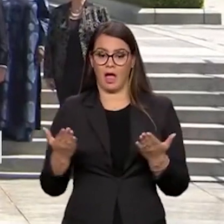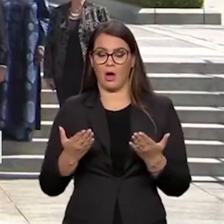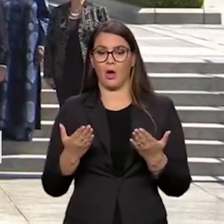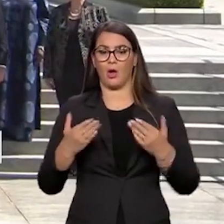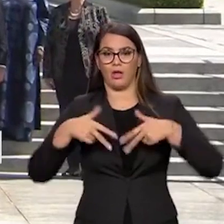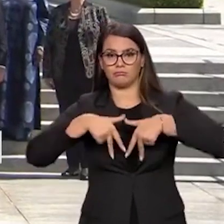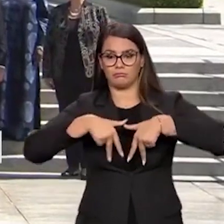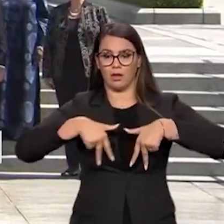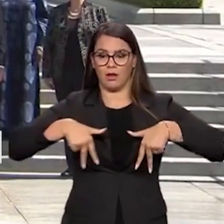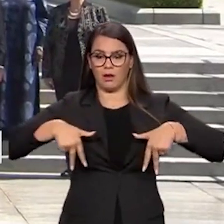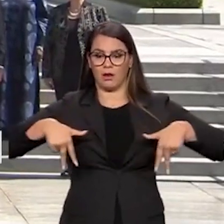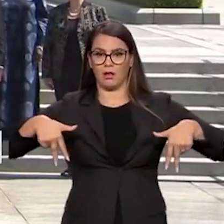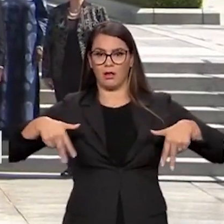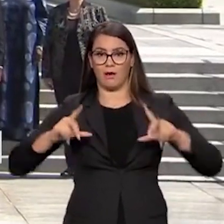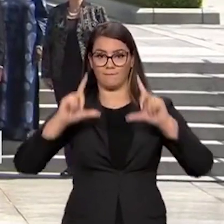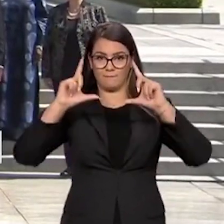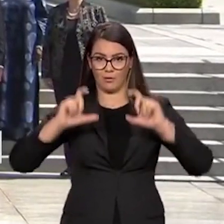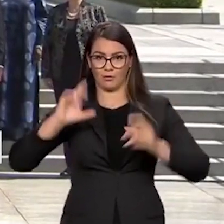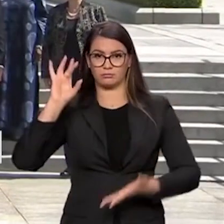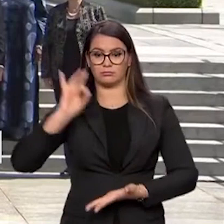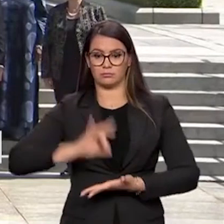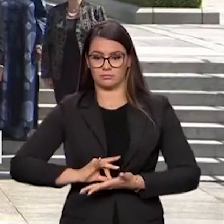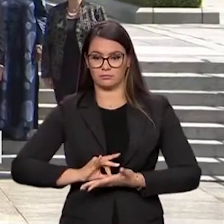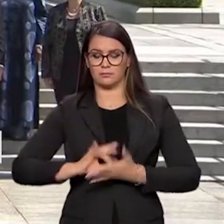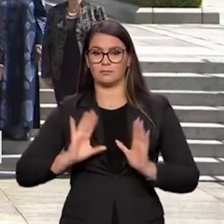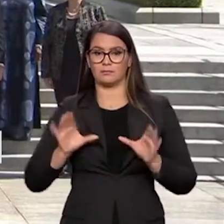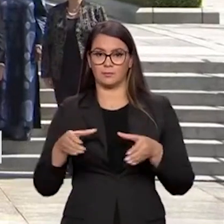Estado, para a foto oficial da cúpula.